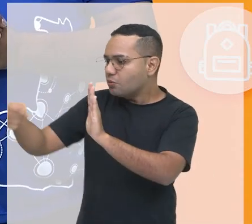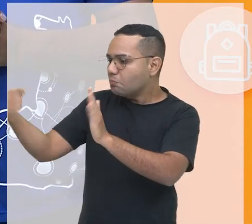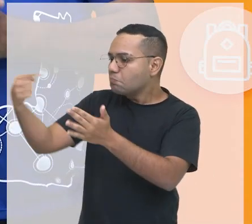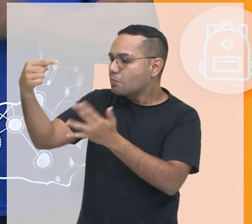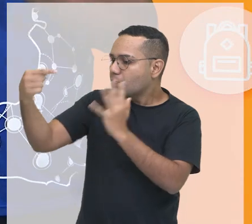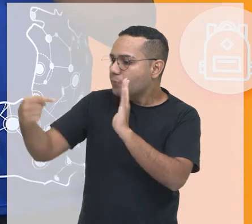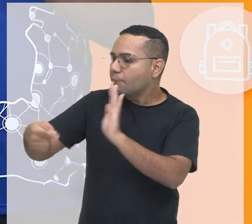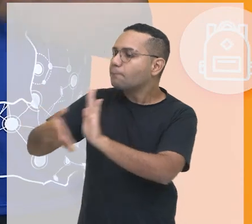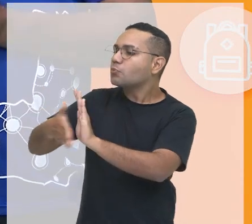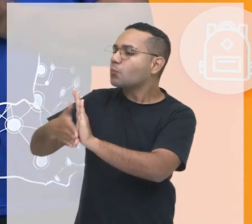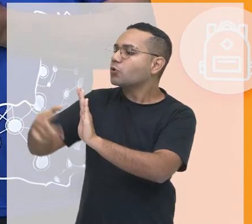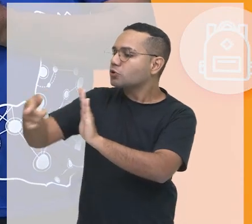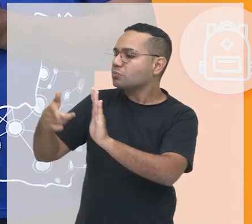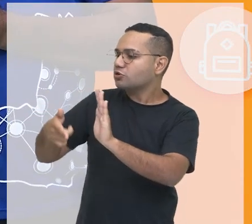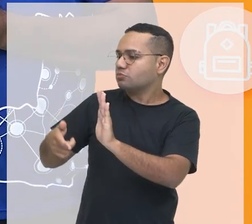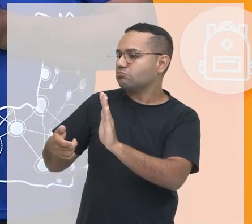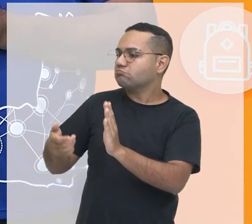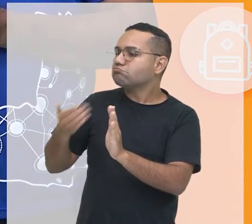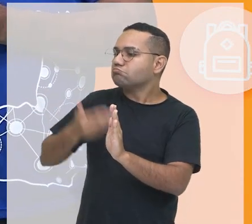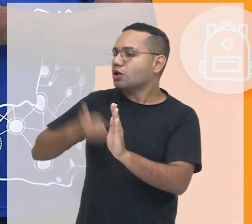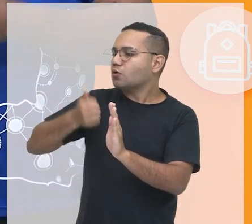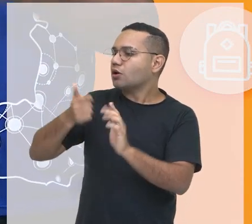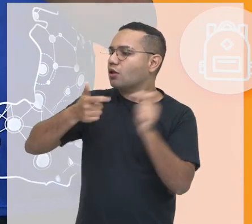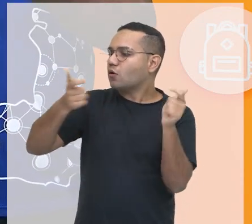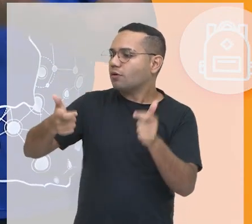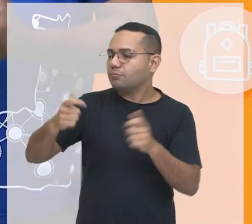bom? Ferramentas.